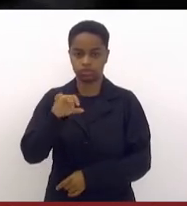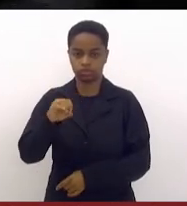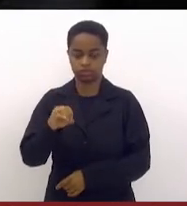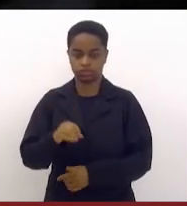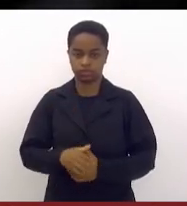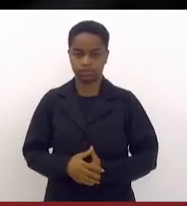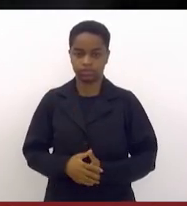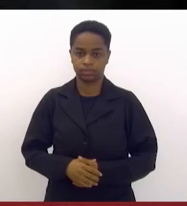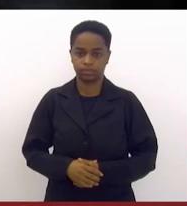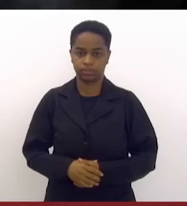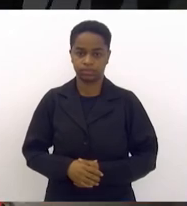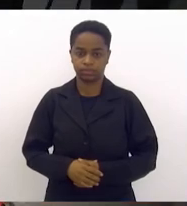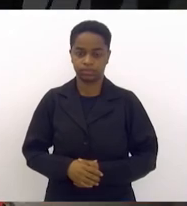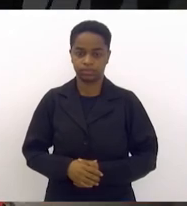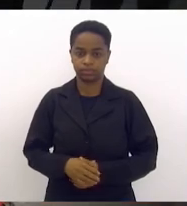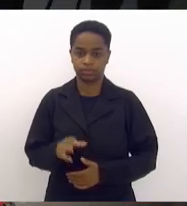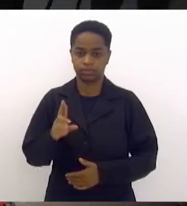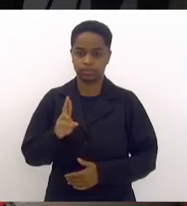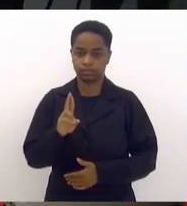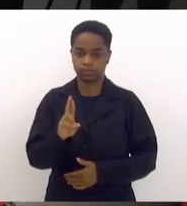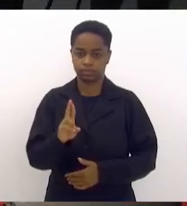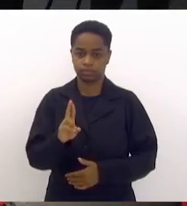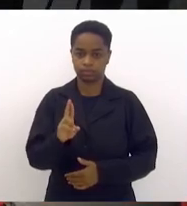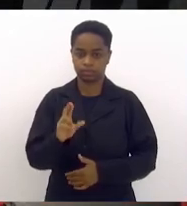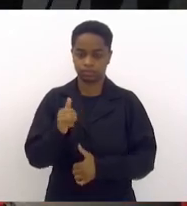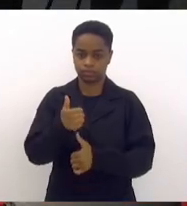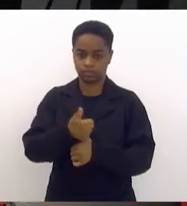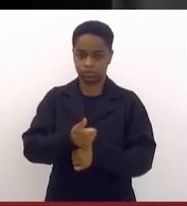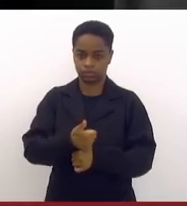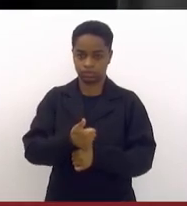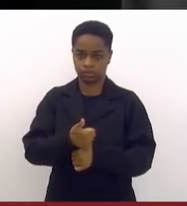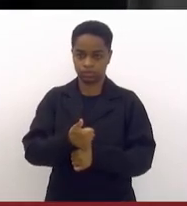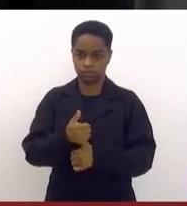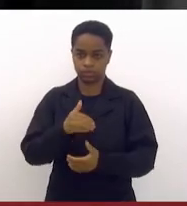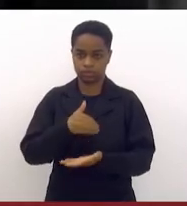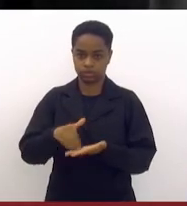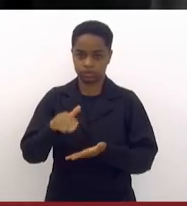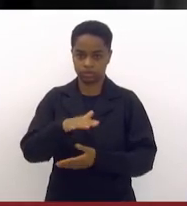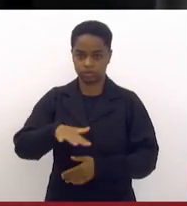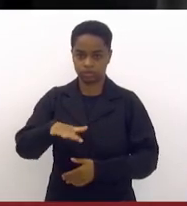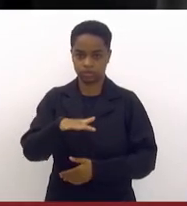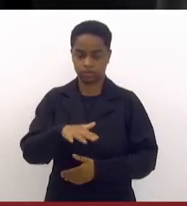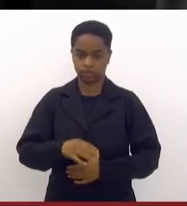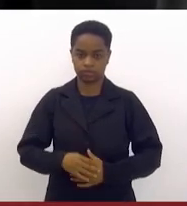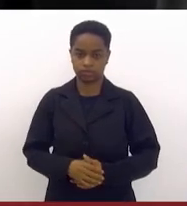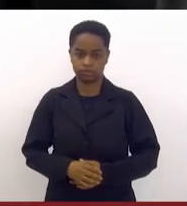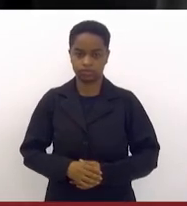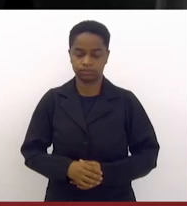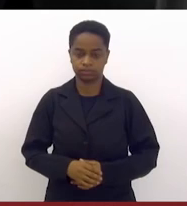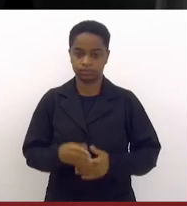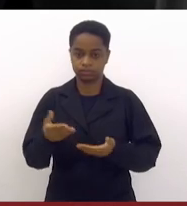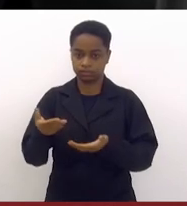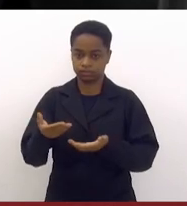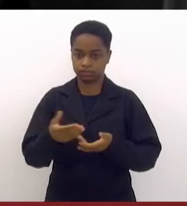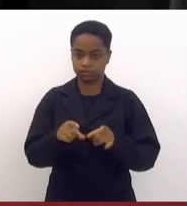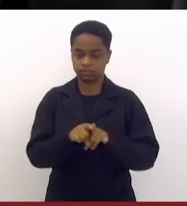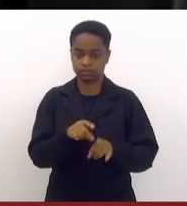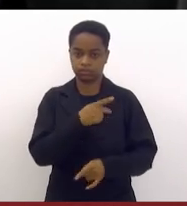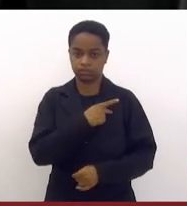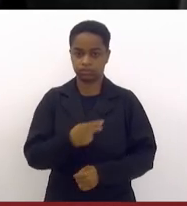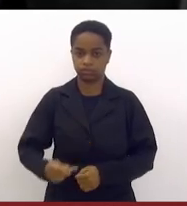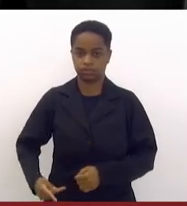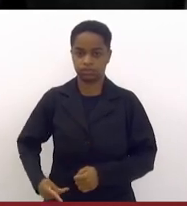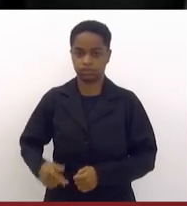Leal representando o sinaval é o secretário geral convido o presidente